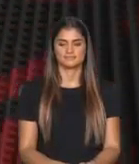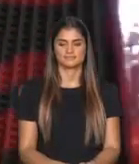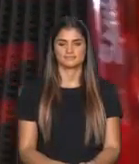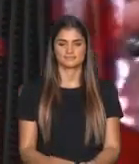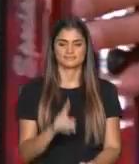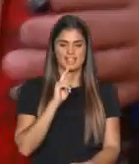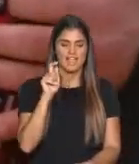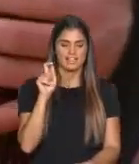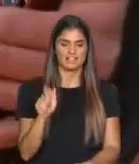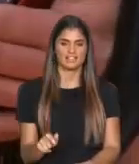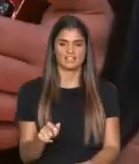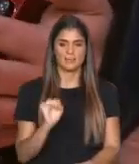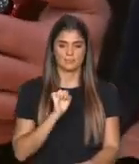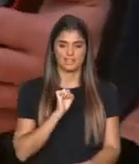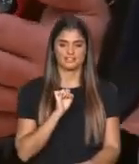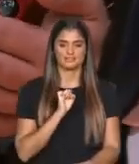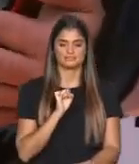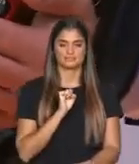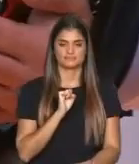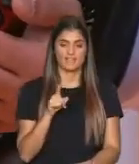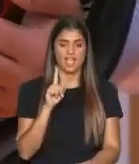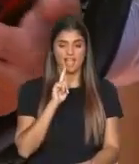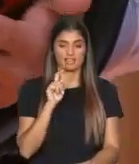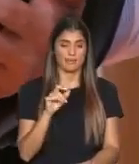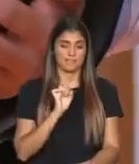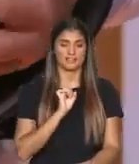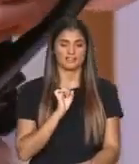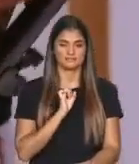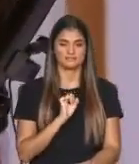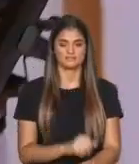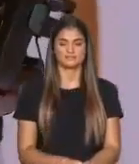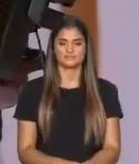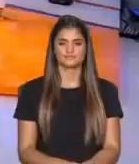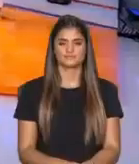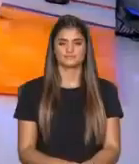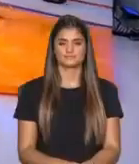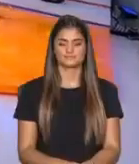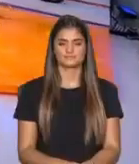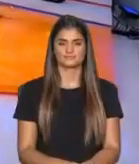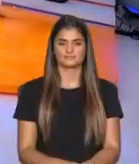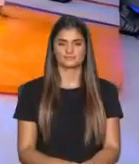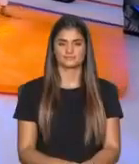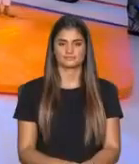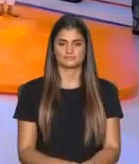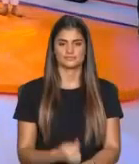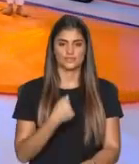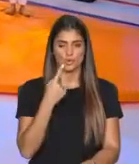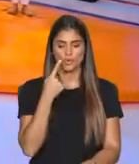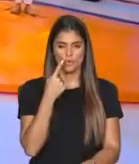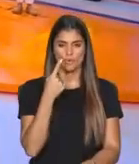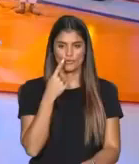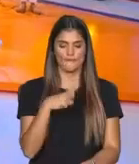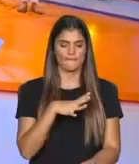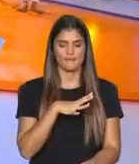Ela para já ainda é minha, ela para já ainda é minha, eu não vivo muito à